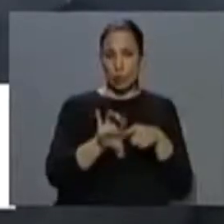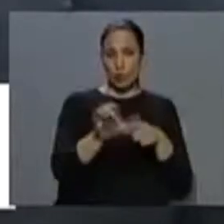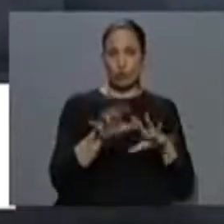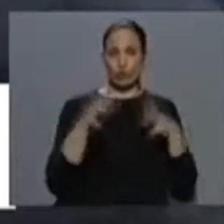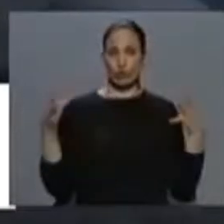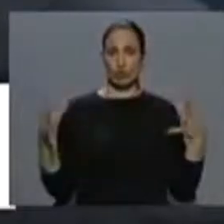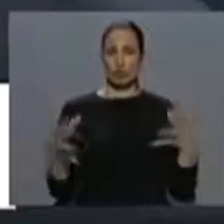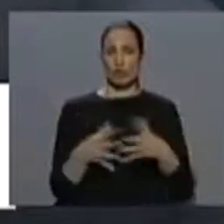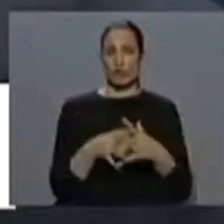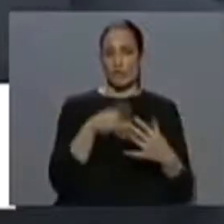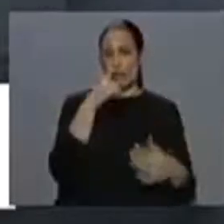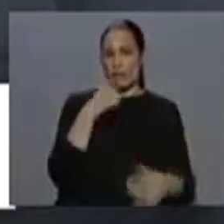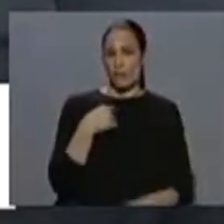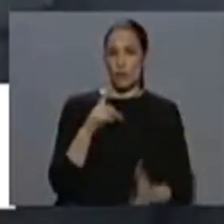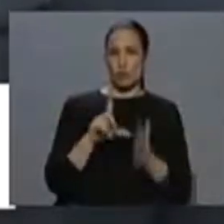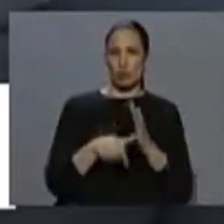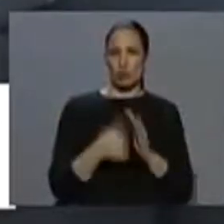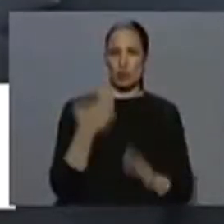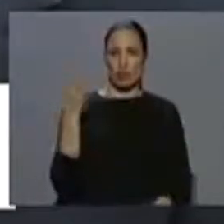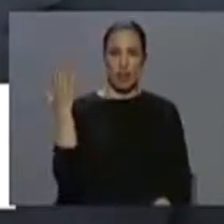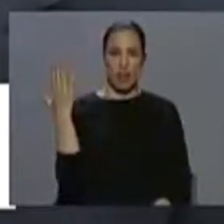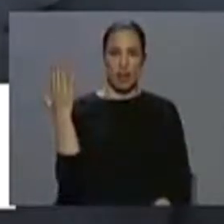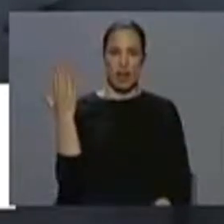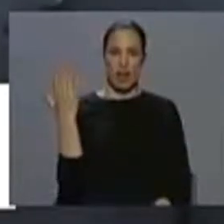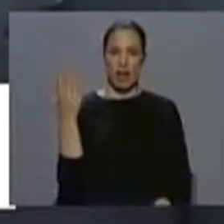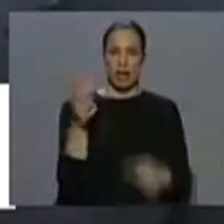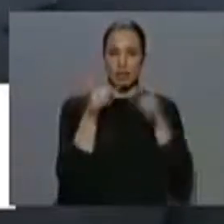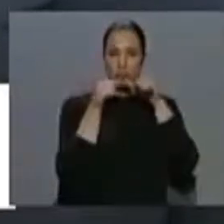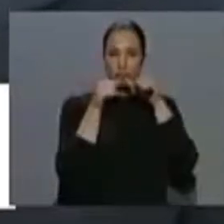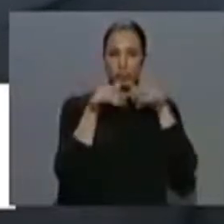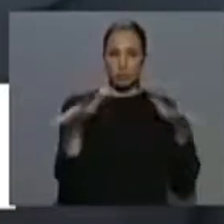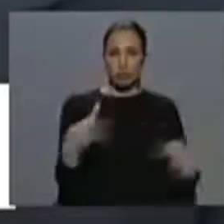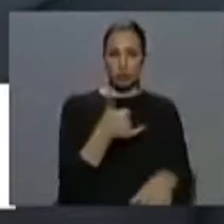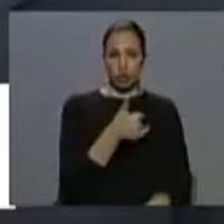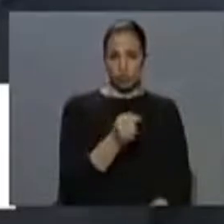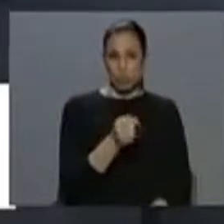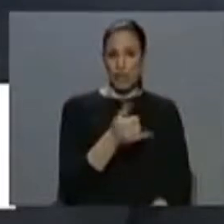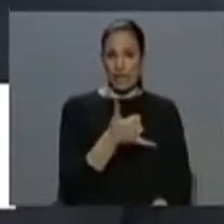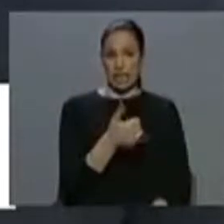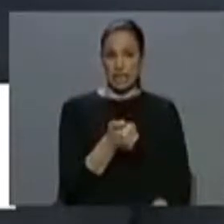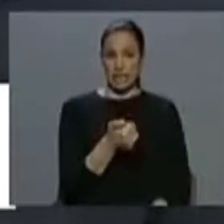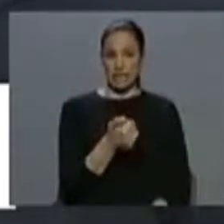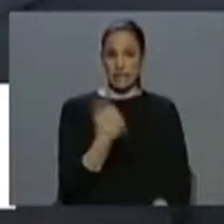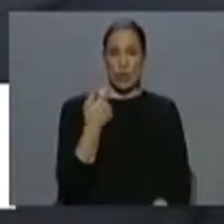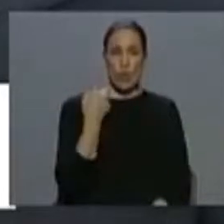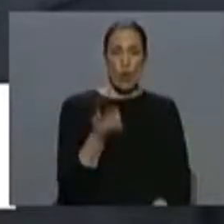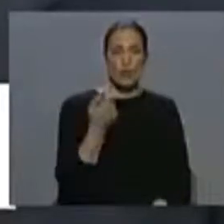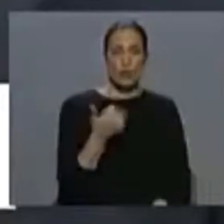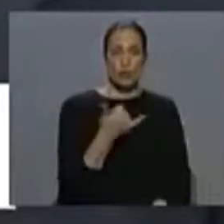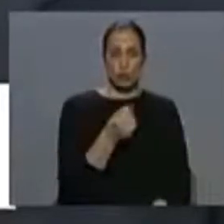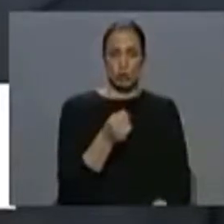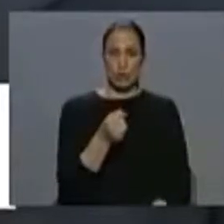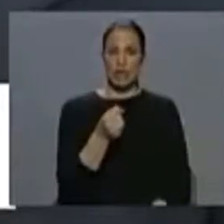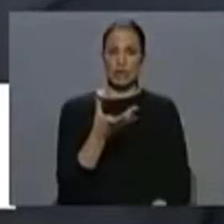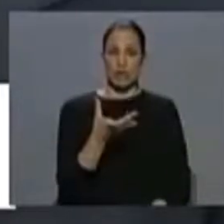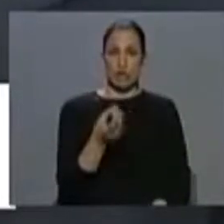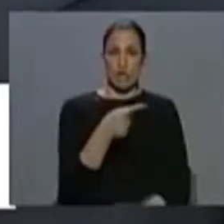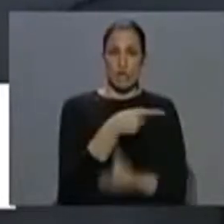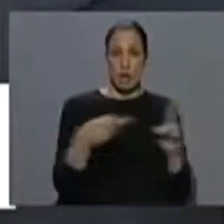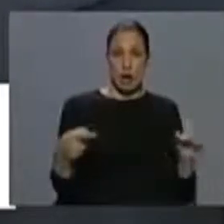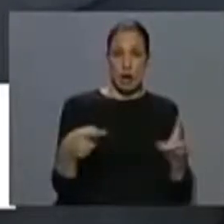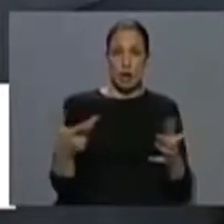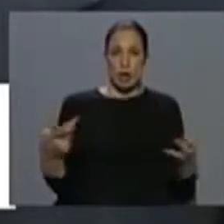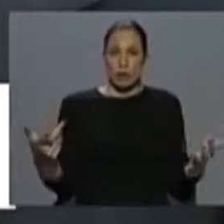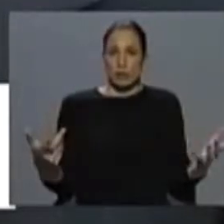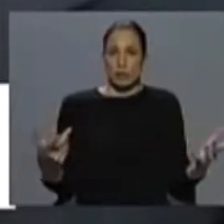generalidade. Veja-se o projeto que foi anunciado em 2015 e estamos meados de 2019 e não se vê